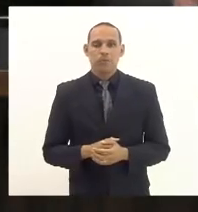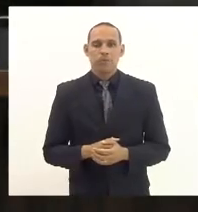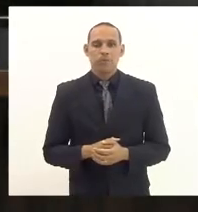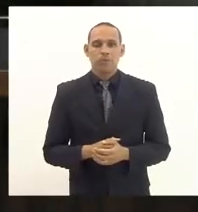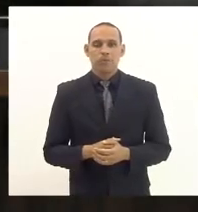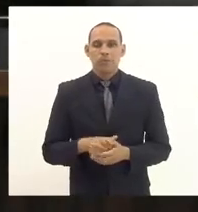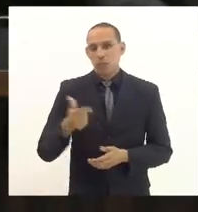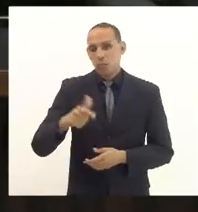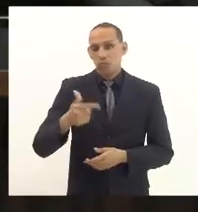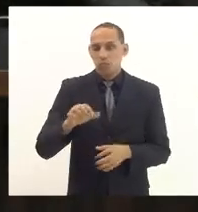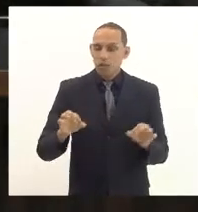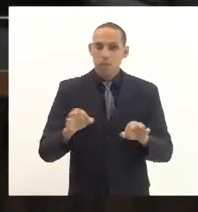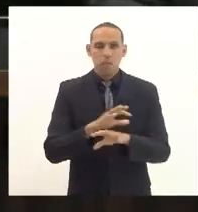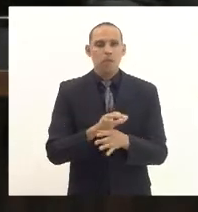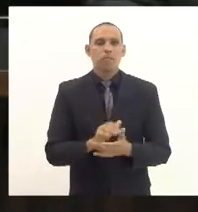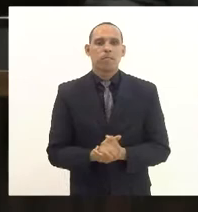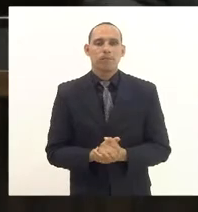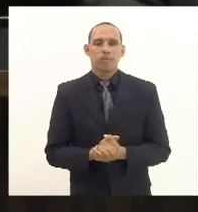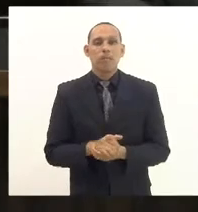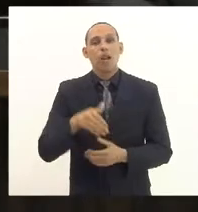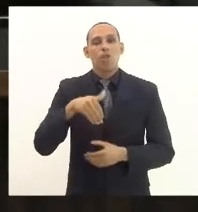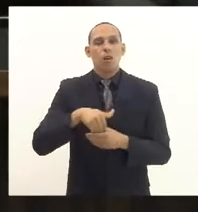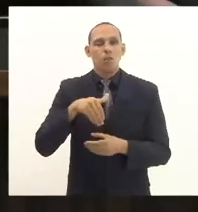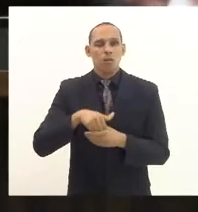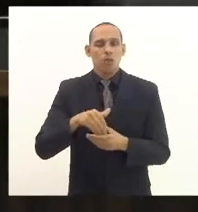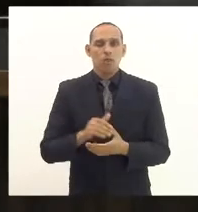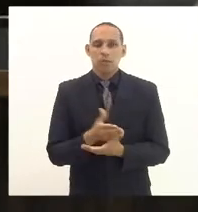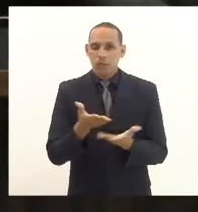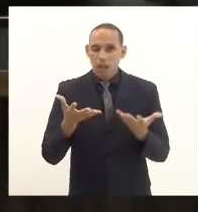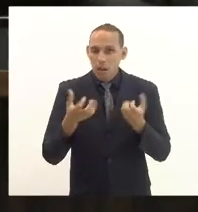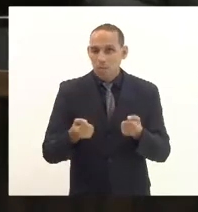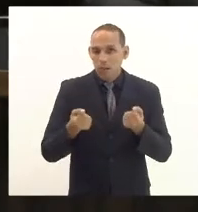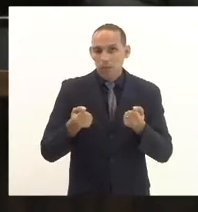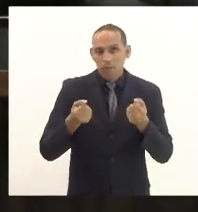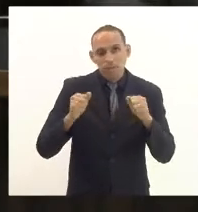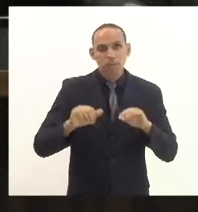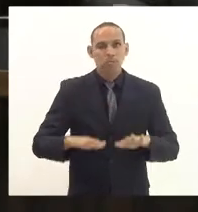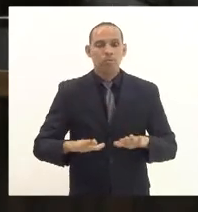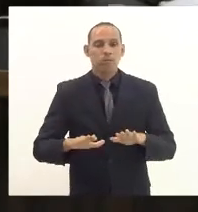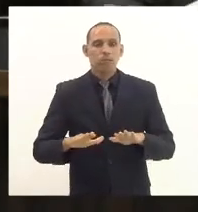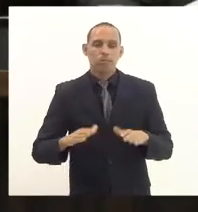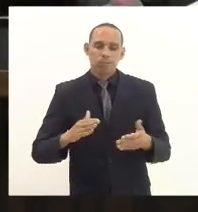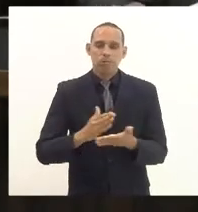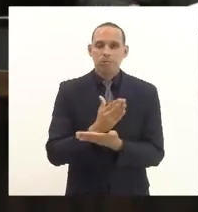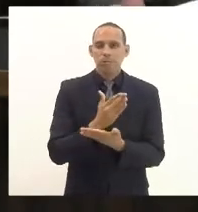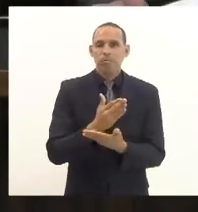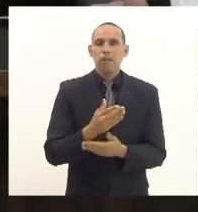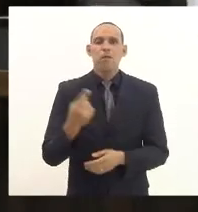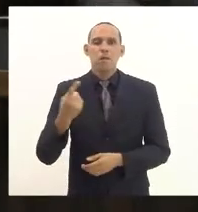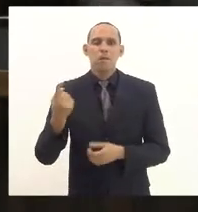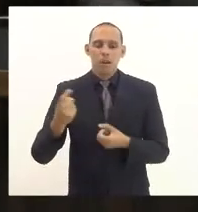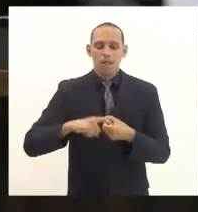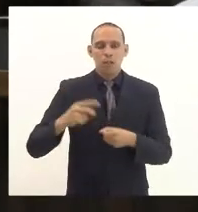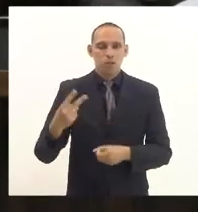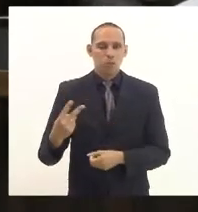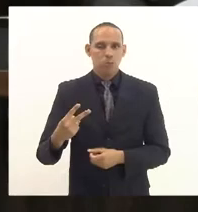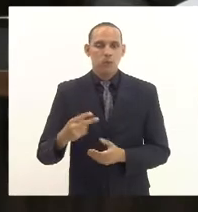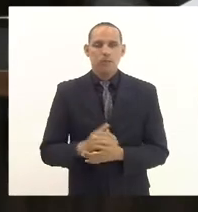Não havendo quem queira discutir, encerra a discussão. Em votação, os senhores que aprovam permaneçam como estão aprovados em primeira e retornam em